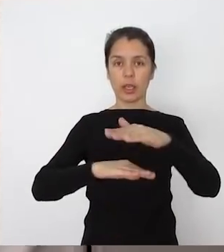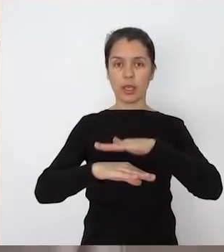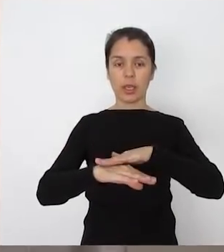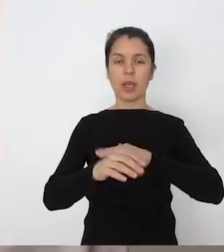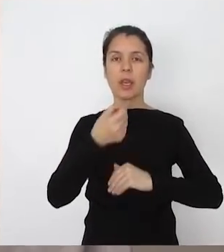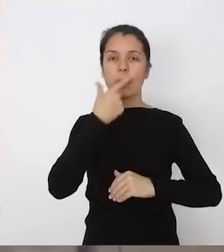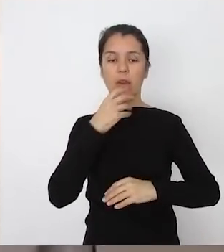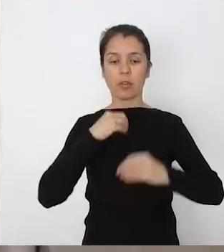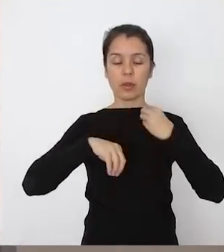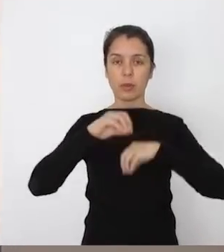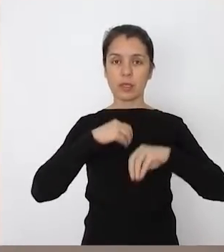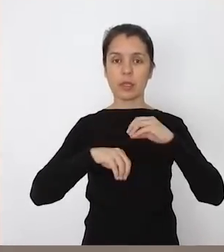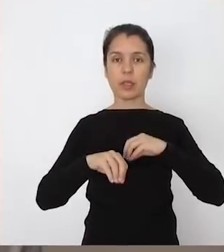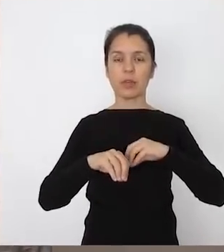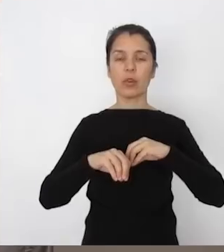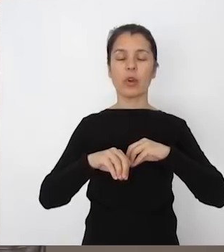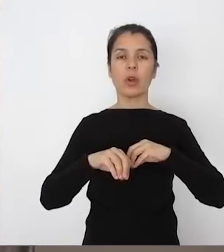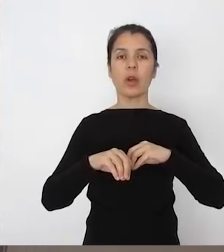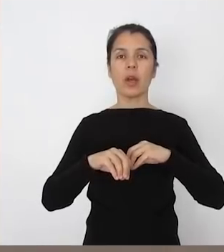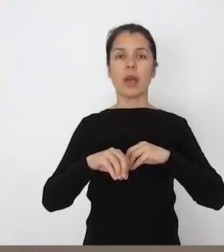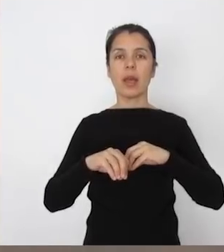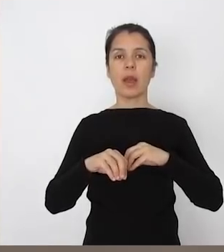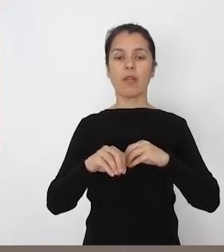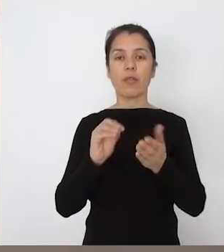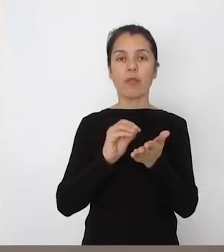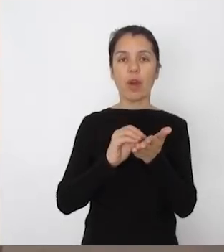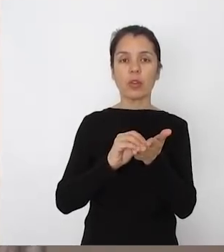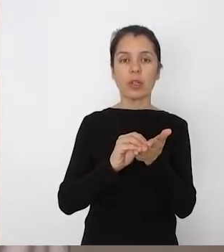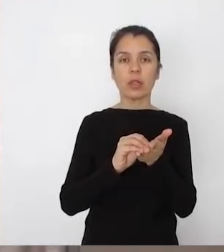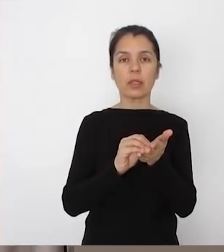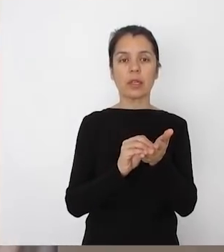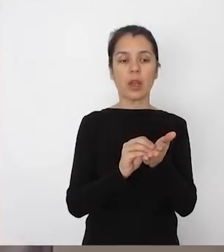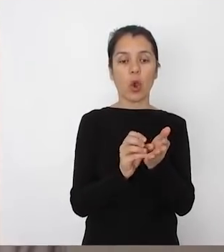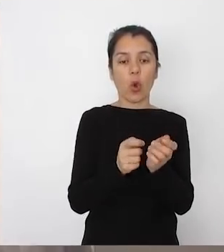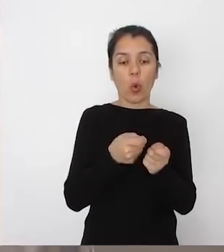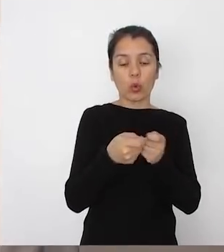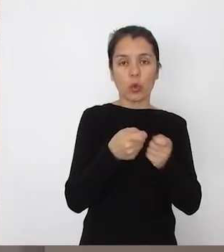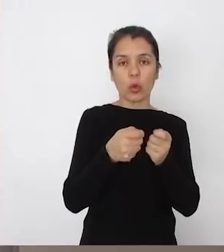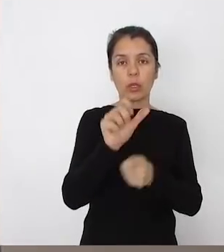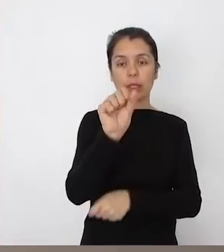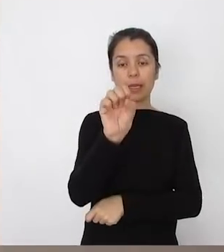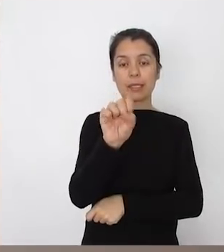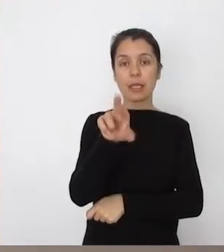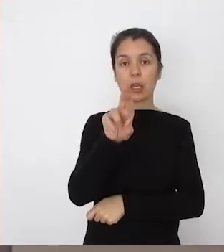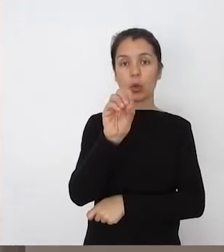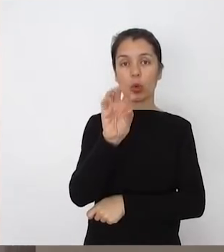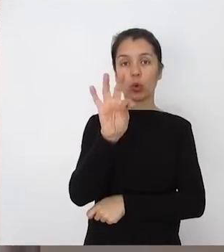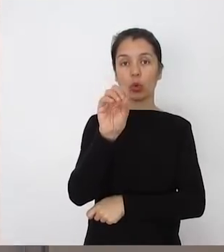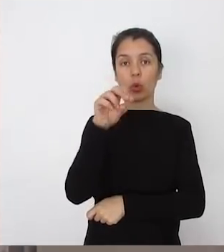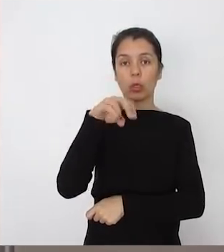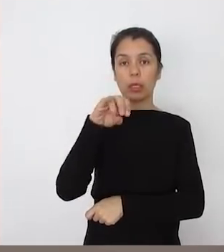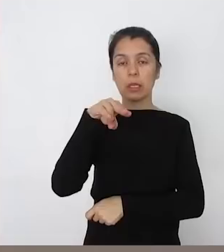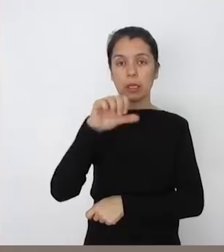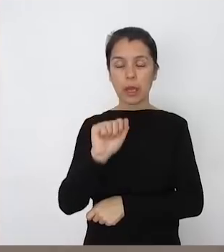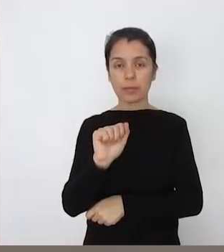é motivação, por isso que a criança com déficit de atenção se desmotiva fácil. Né? Pega um objeto, só pega outro, e quando adulto vai ser cuidado, vai ser aquele que eu vou